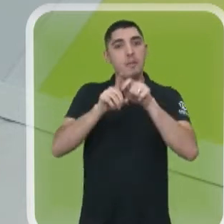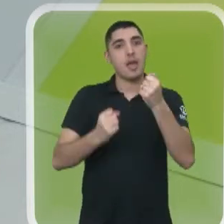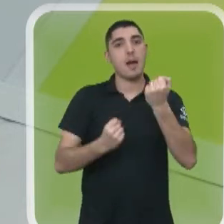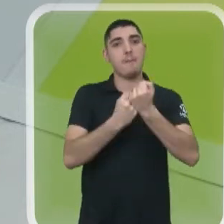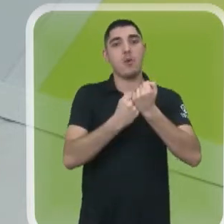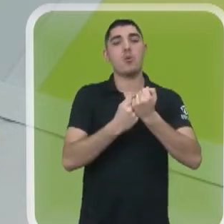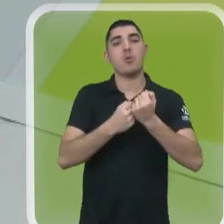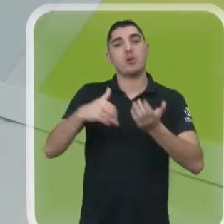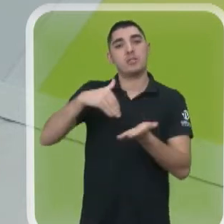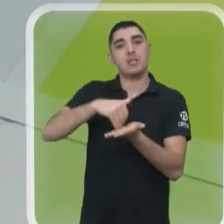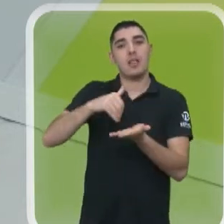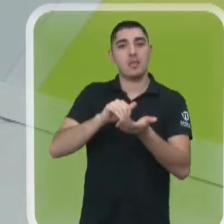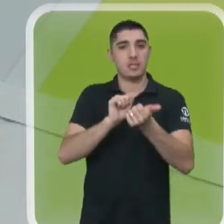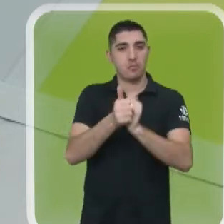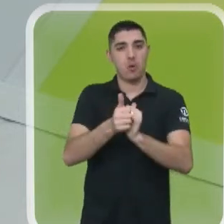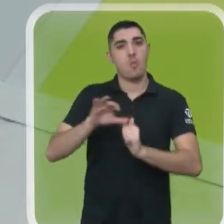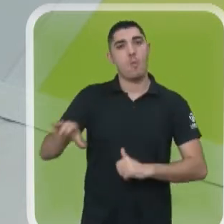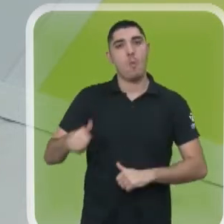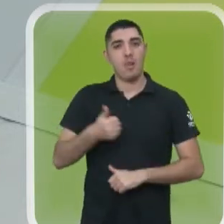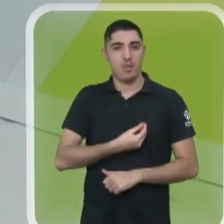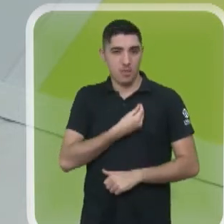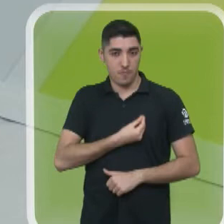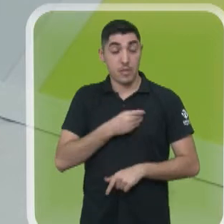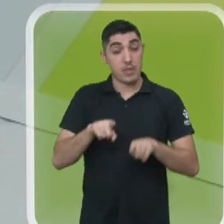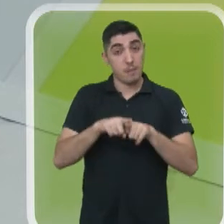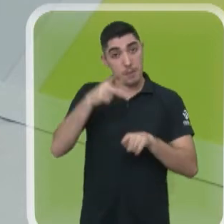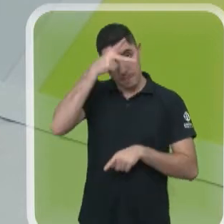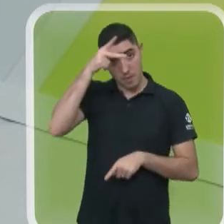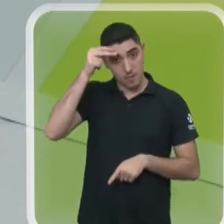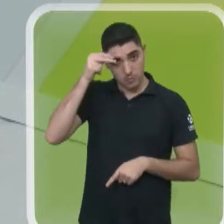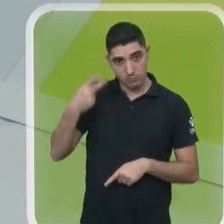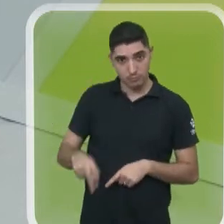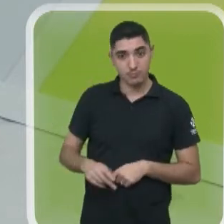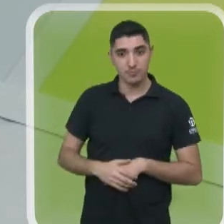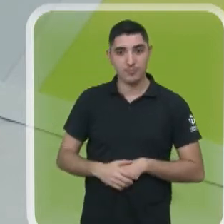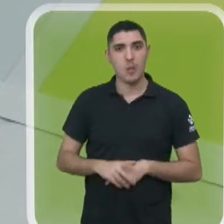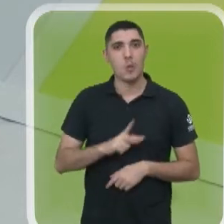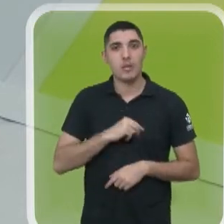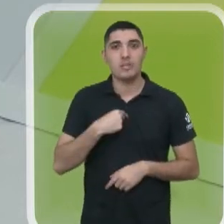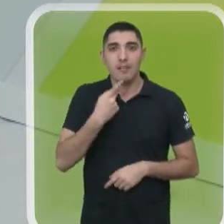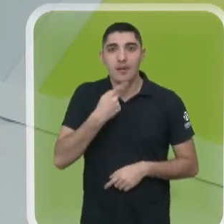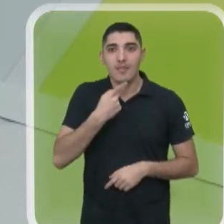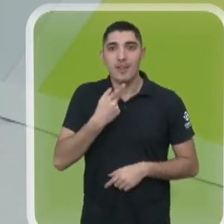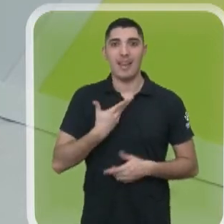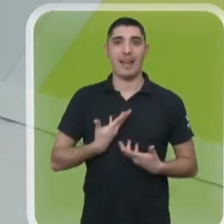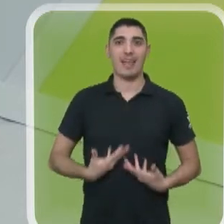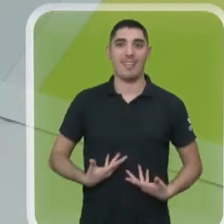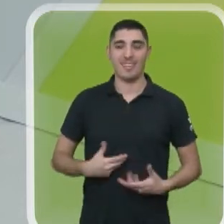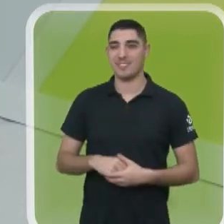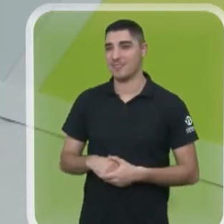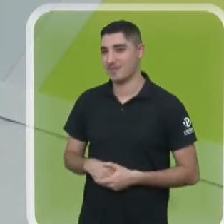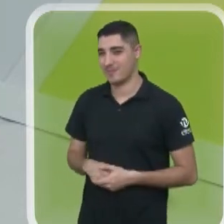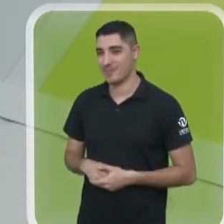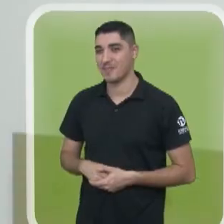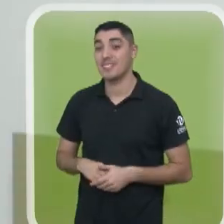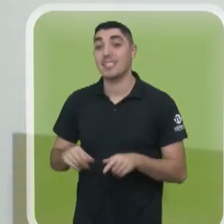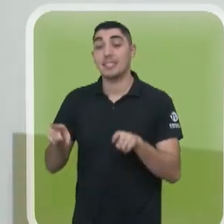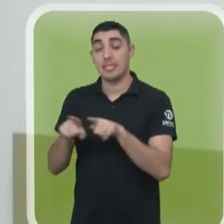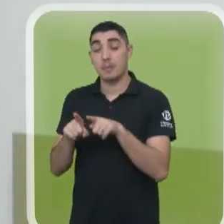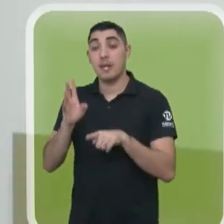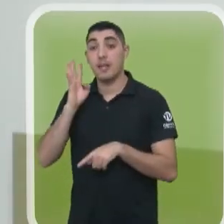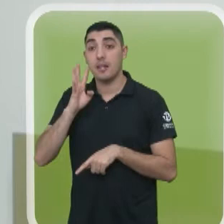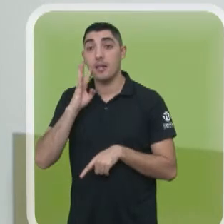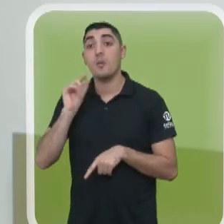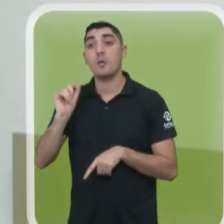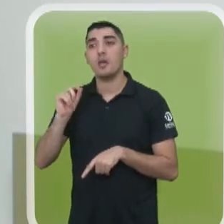Secretaria de Esporte e qualidade de vida e a Prefeitura Municipal de São José dos Campos Ufa que eu sou bem leigo não fizerem é legal que essa questão de